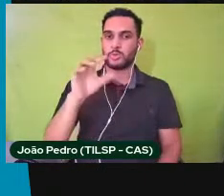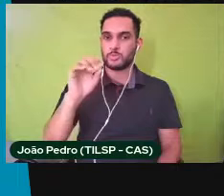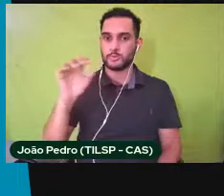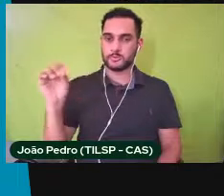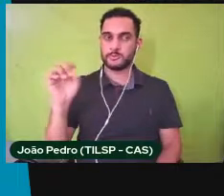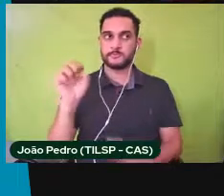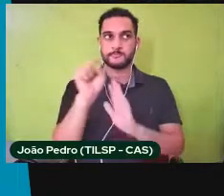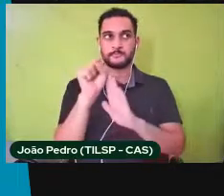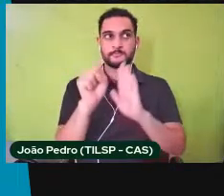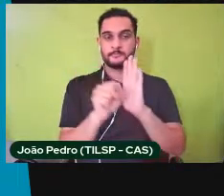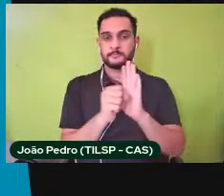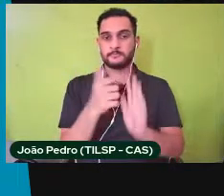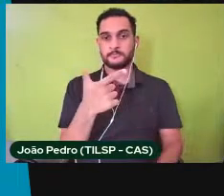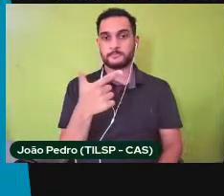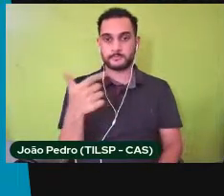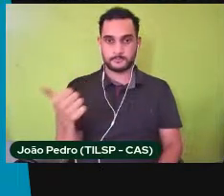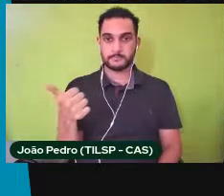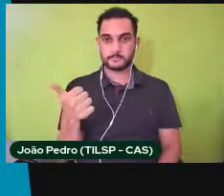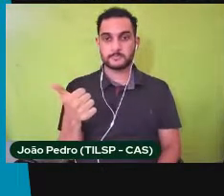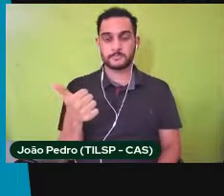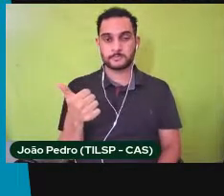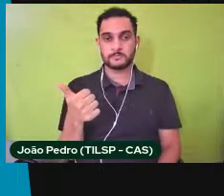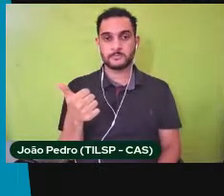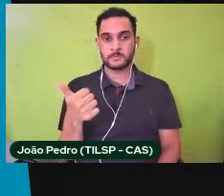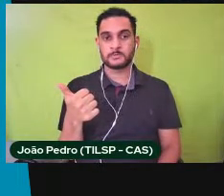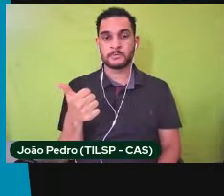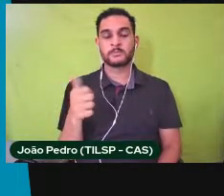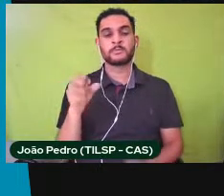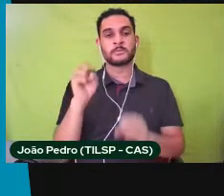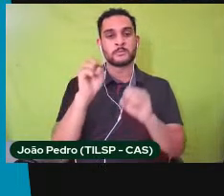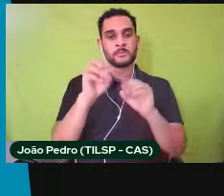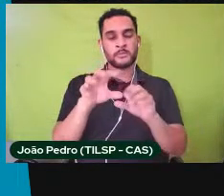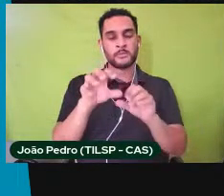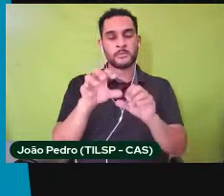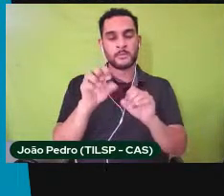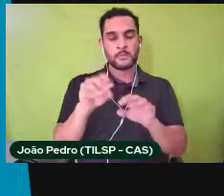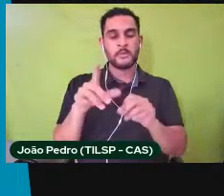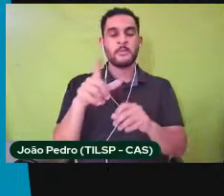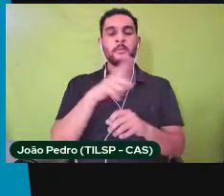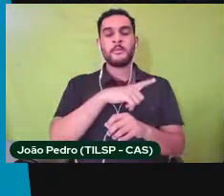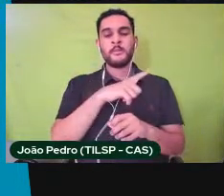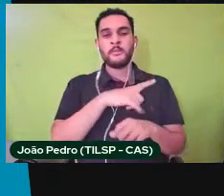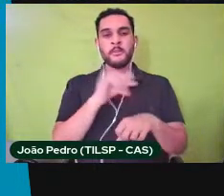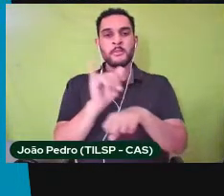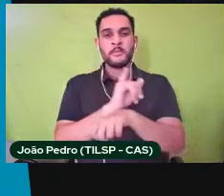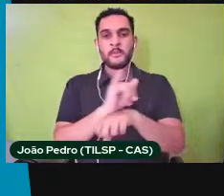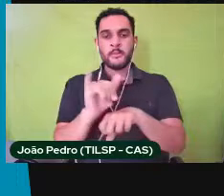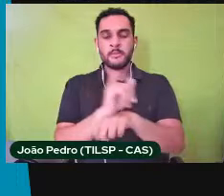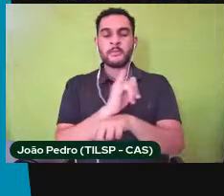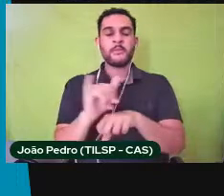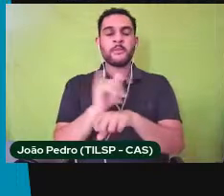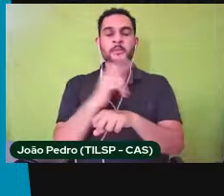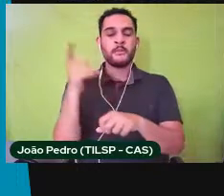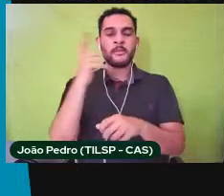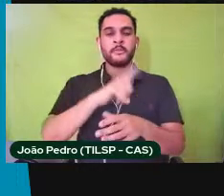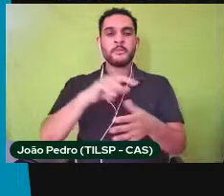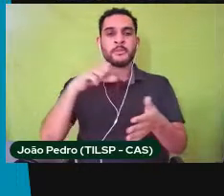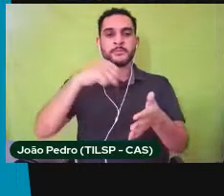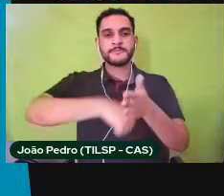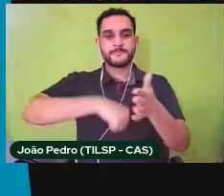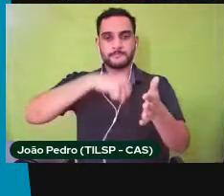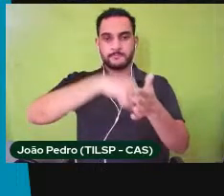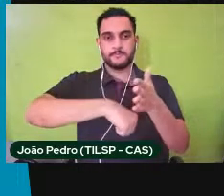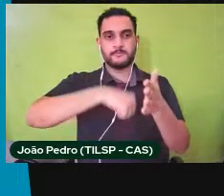XXI, é considerada essa educação como instrumento privilegiado de luta contra o desemprego,